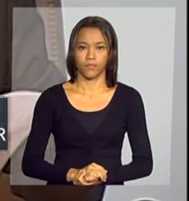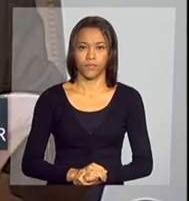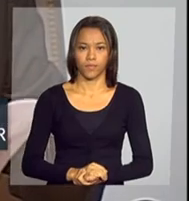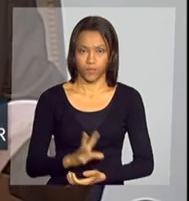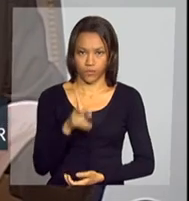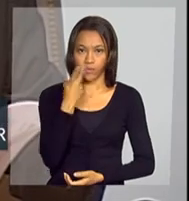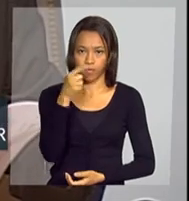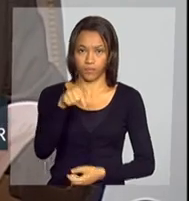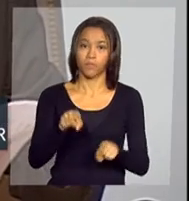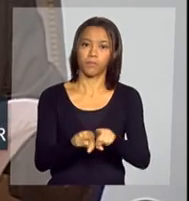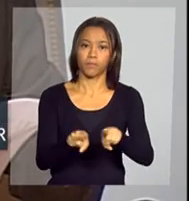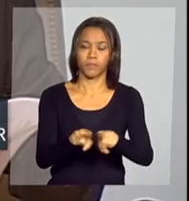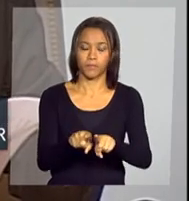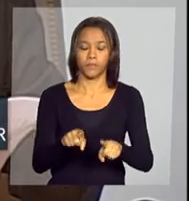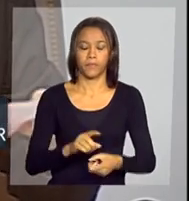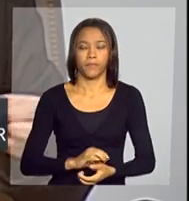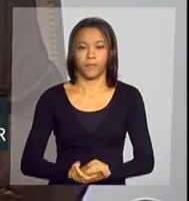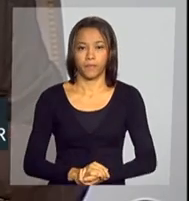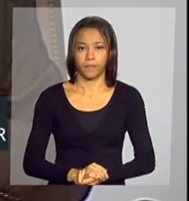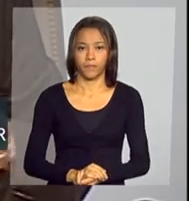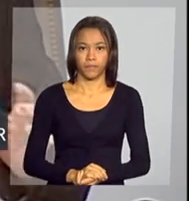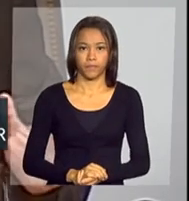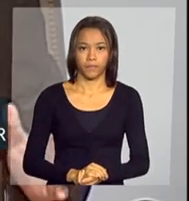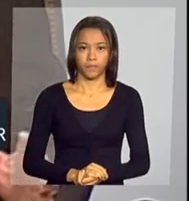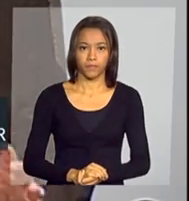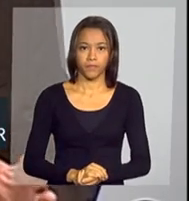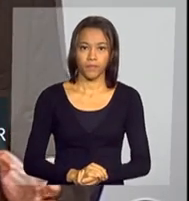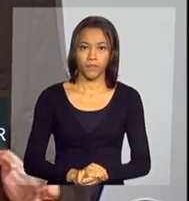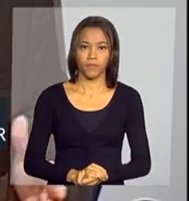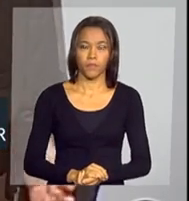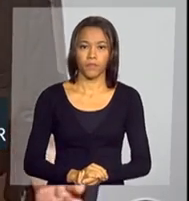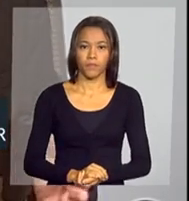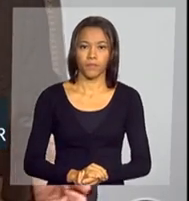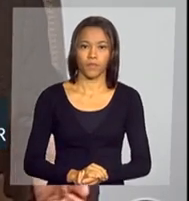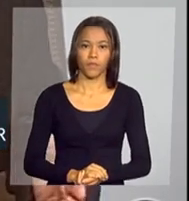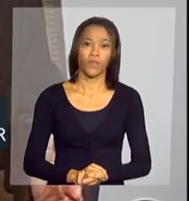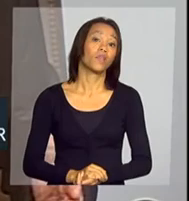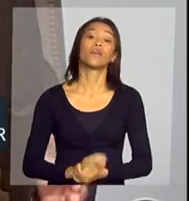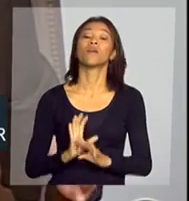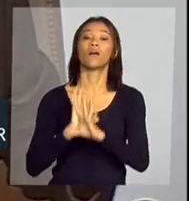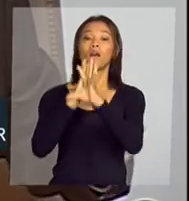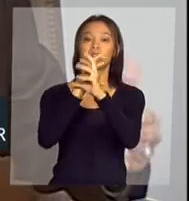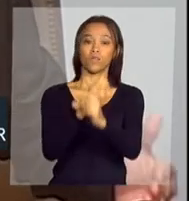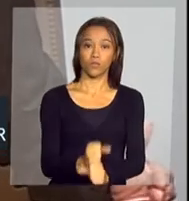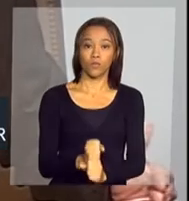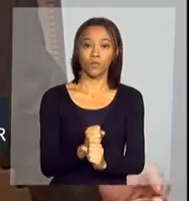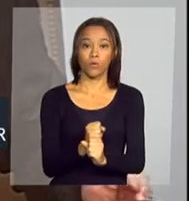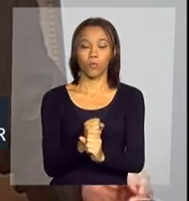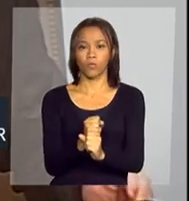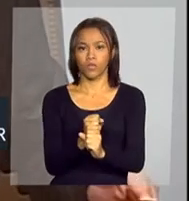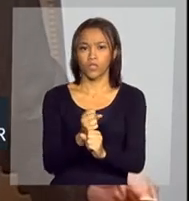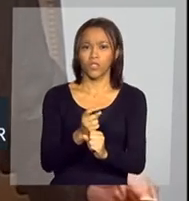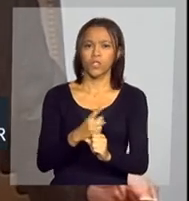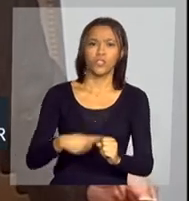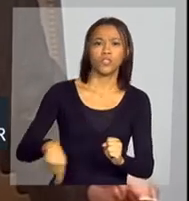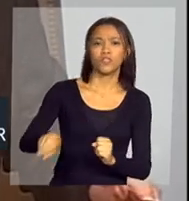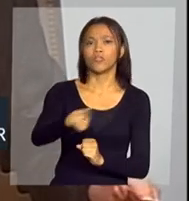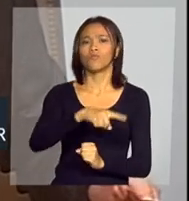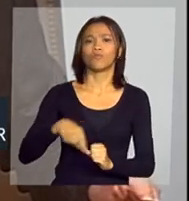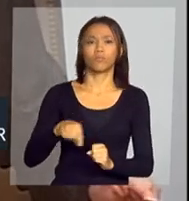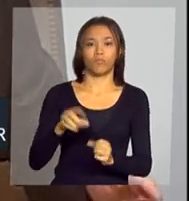comentar também o que a soma do setor de